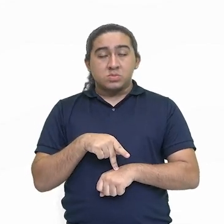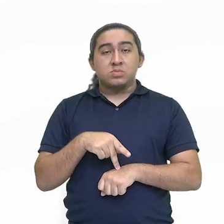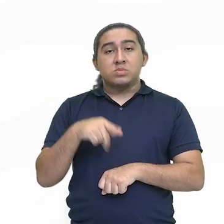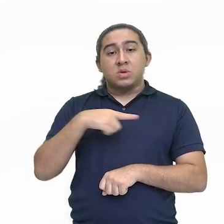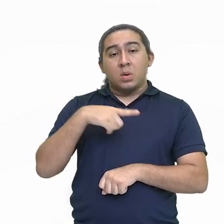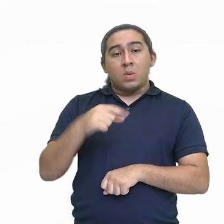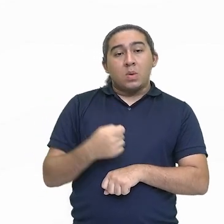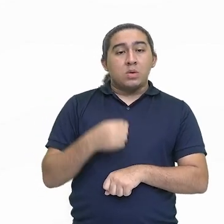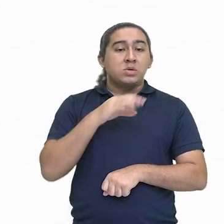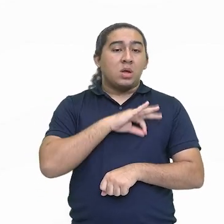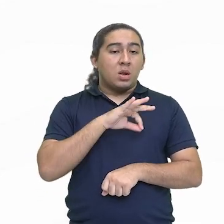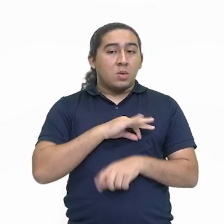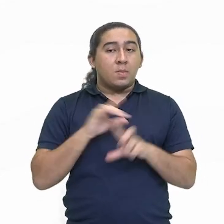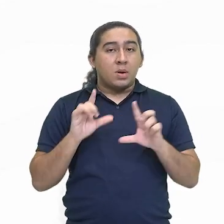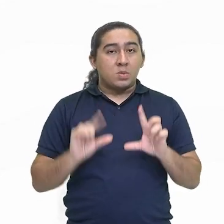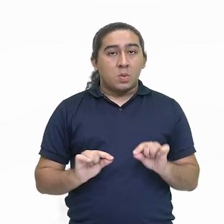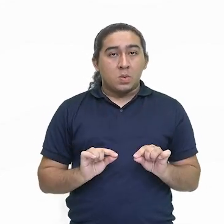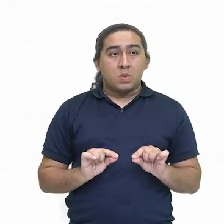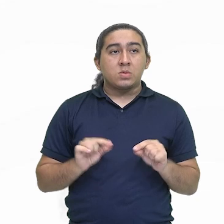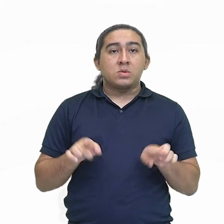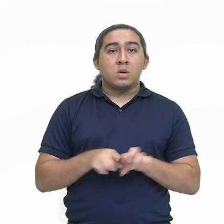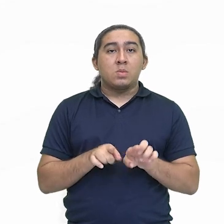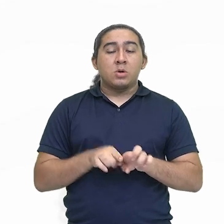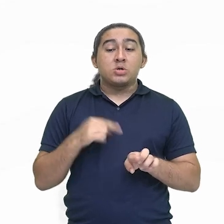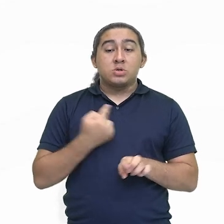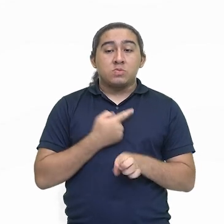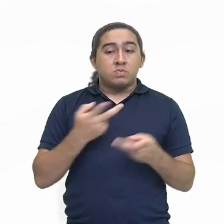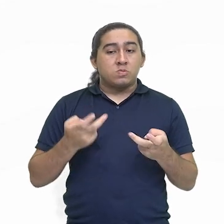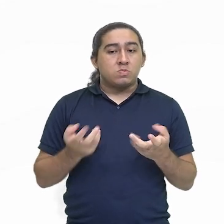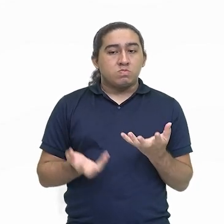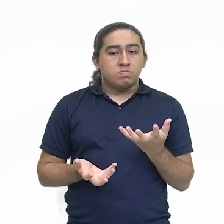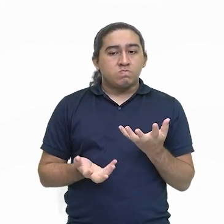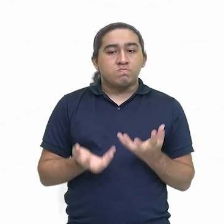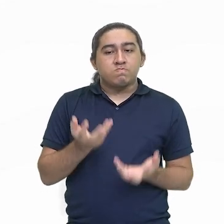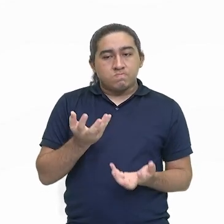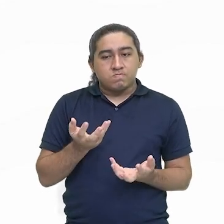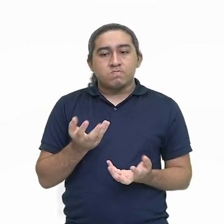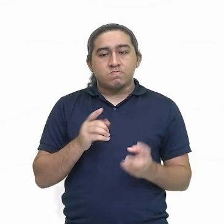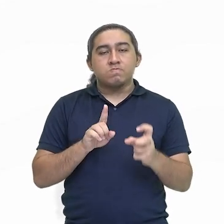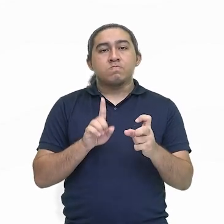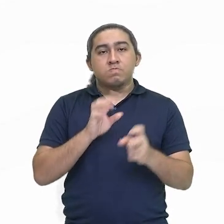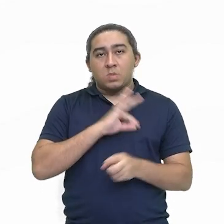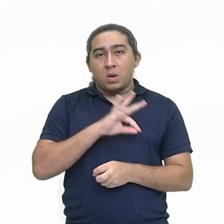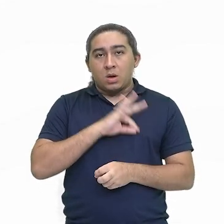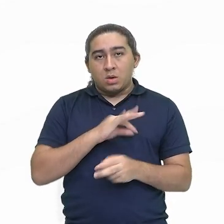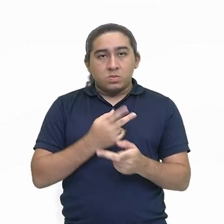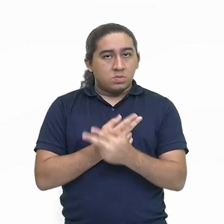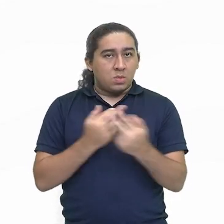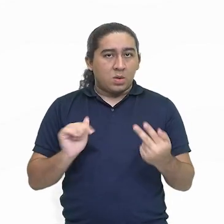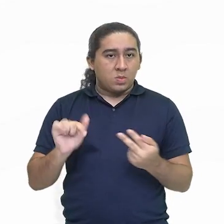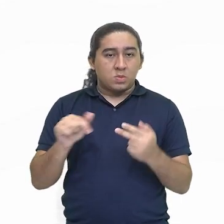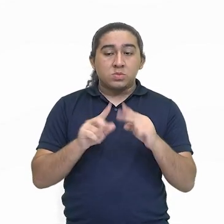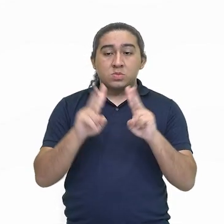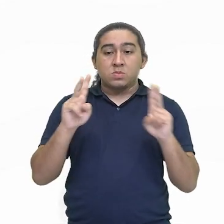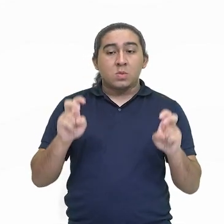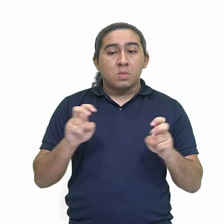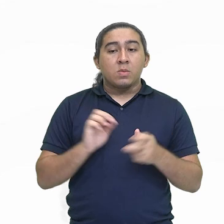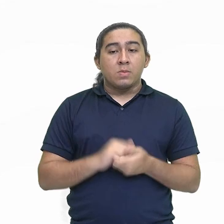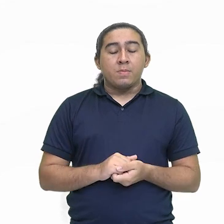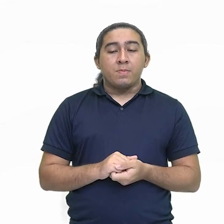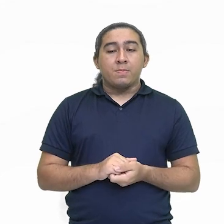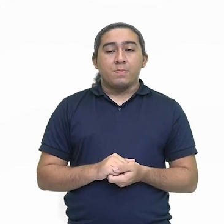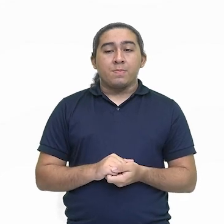gente observa a questão dessa desigualdade salarial, entre outras questões. E isso aí